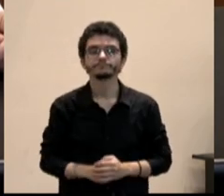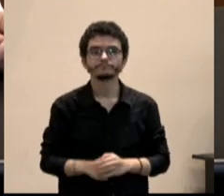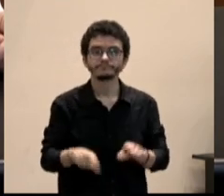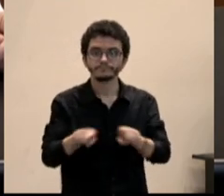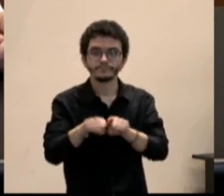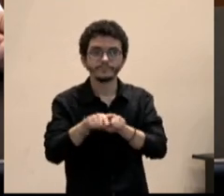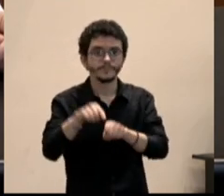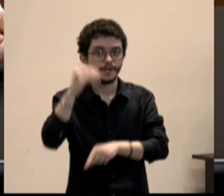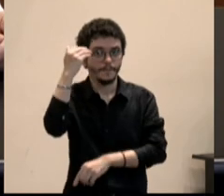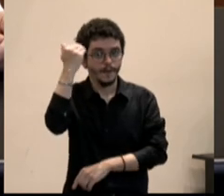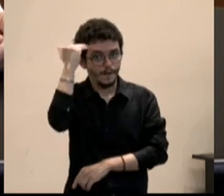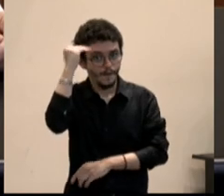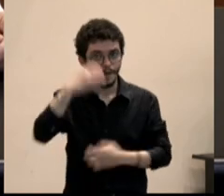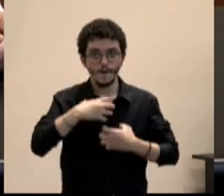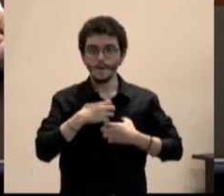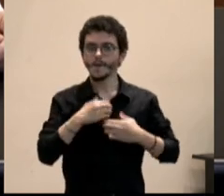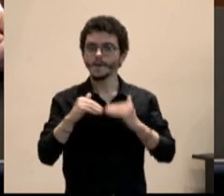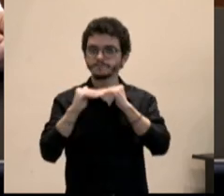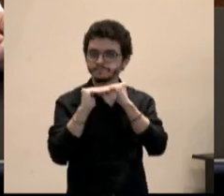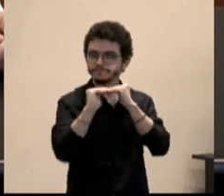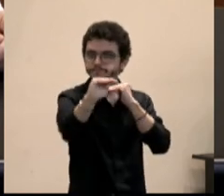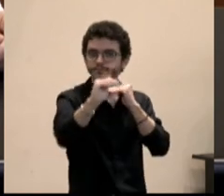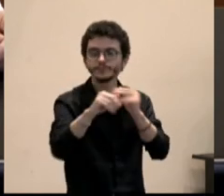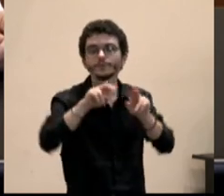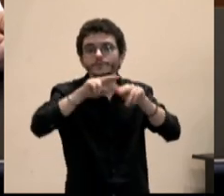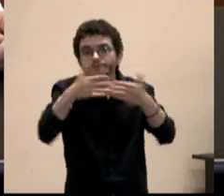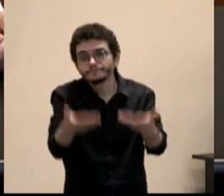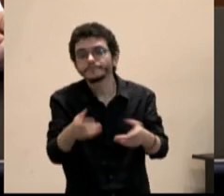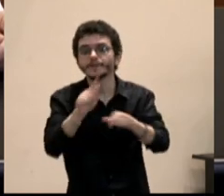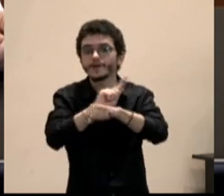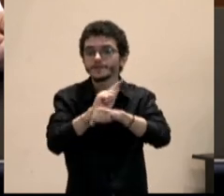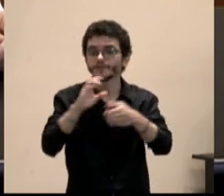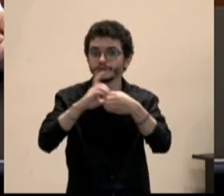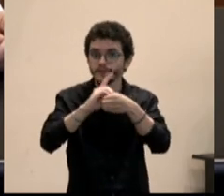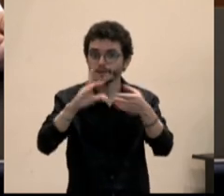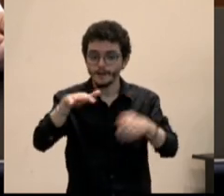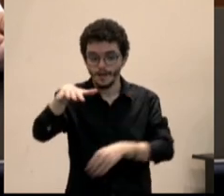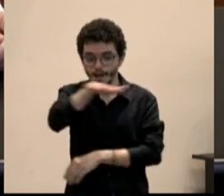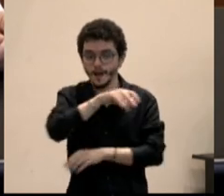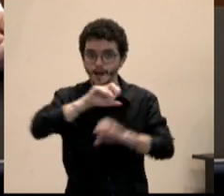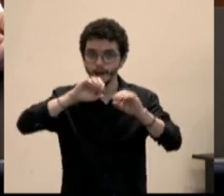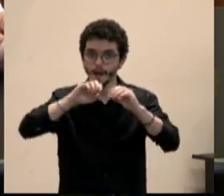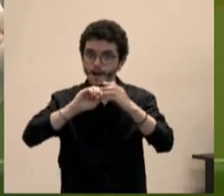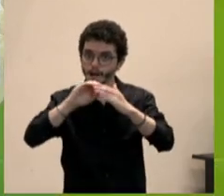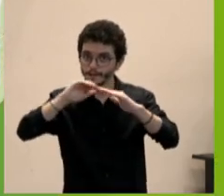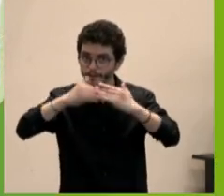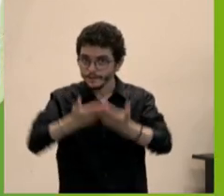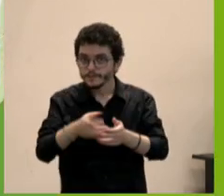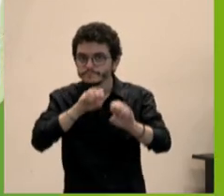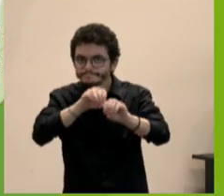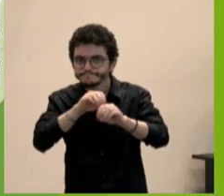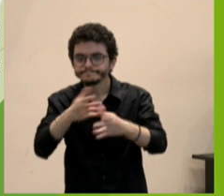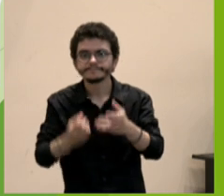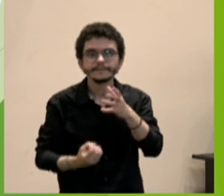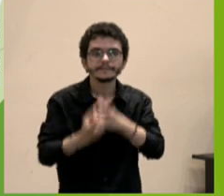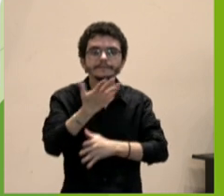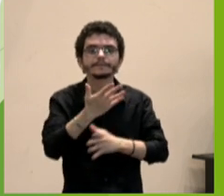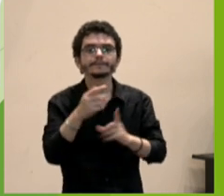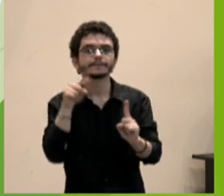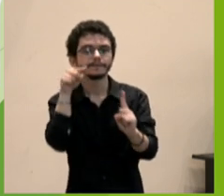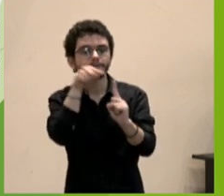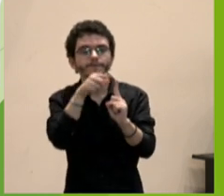comum. Assim, a gestão democrática na educação cria as condições objetivas